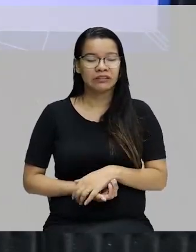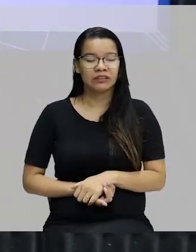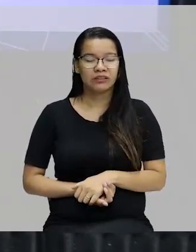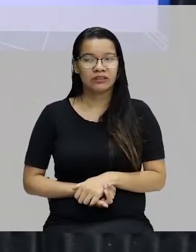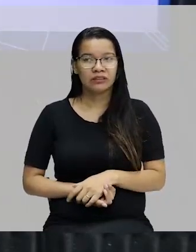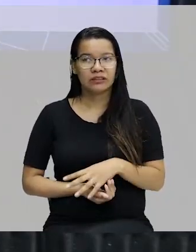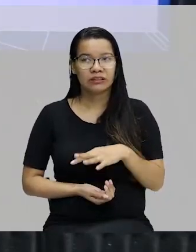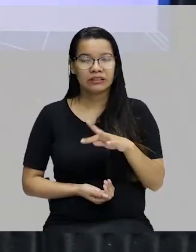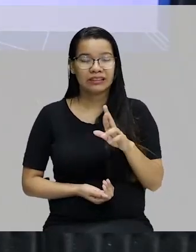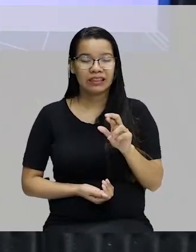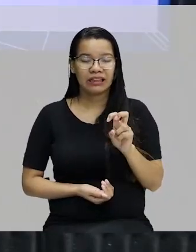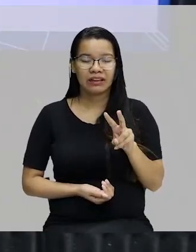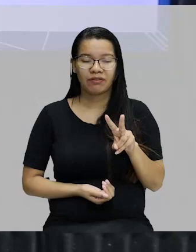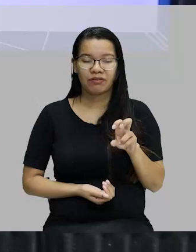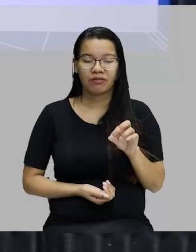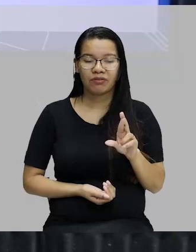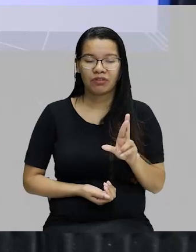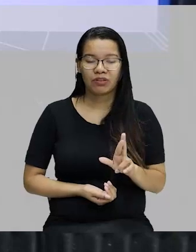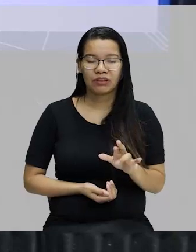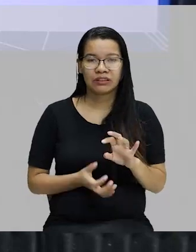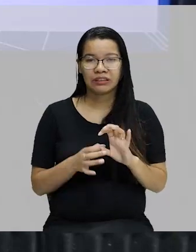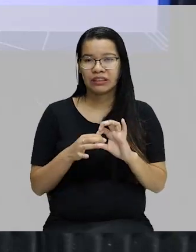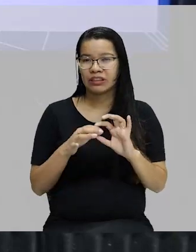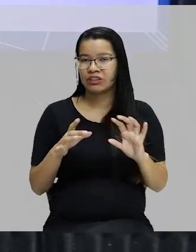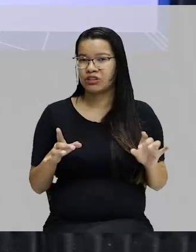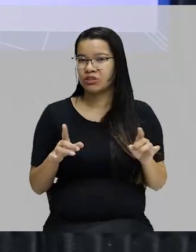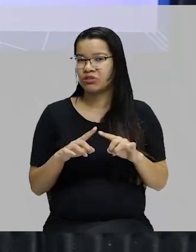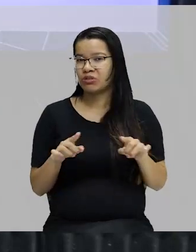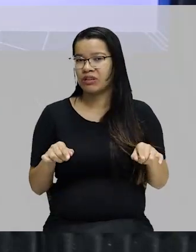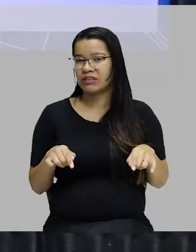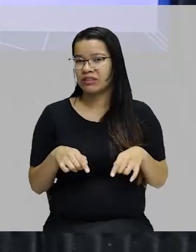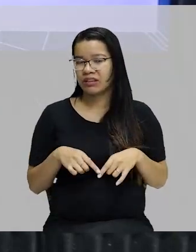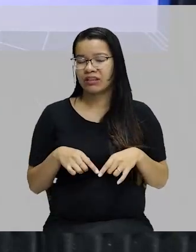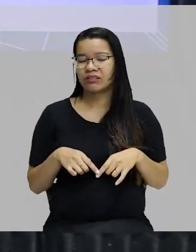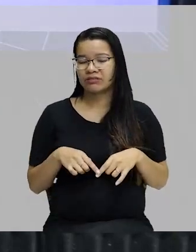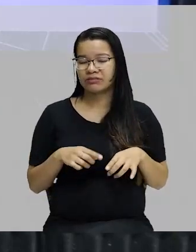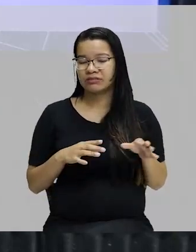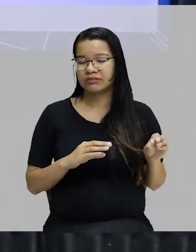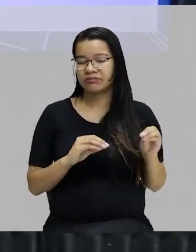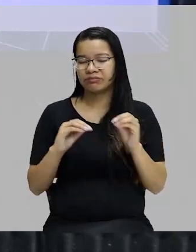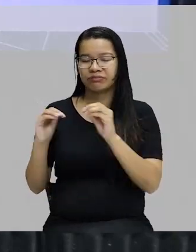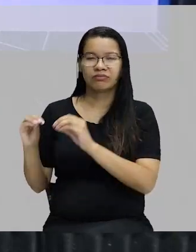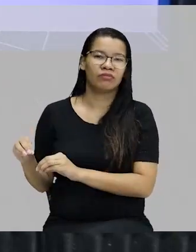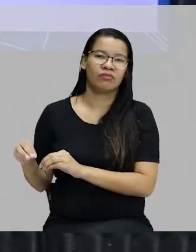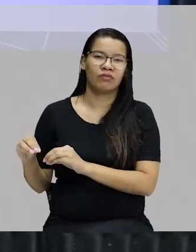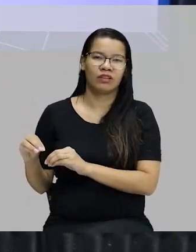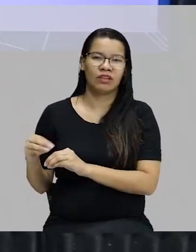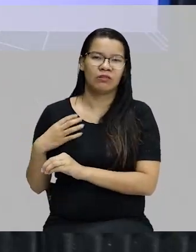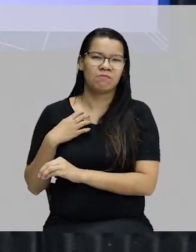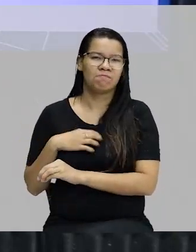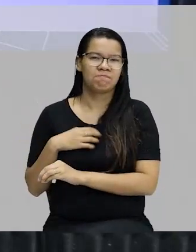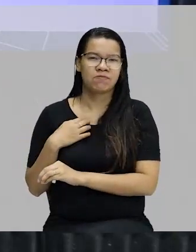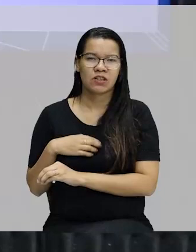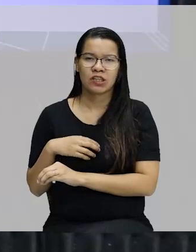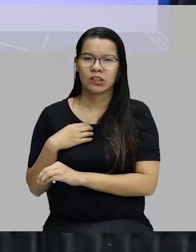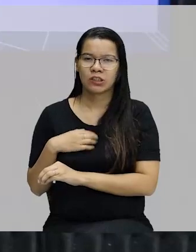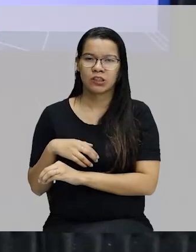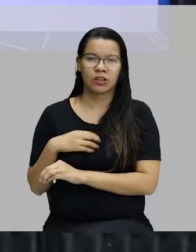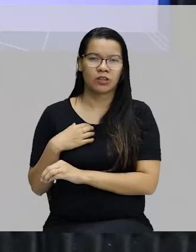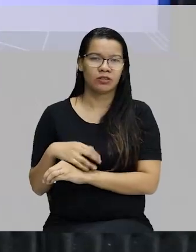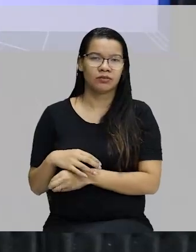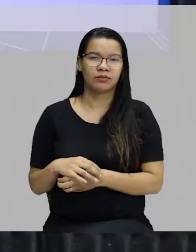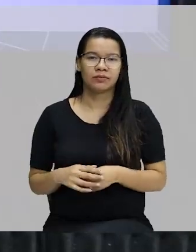room angrily. Ele deixou a sala, o Trevor deixou a sala de maneira irritada ou